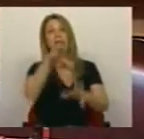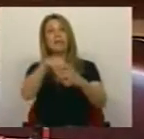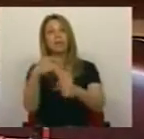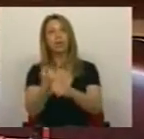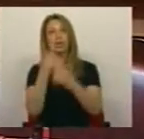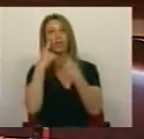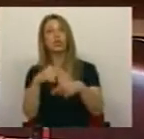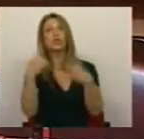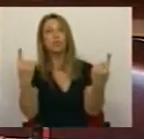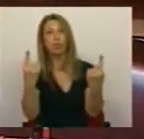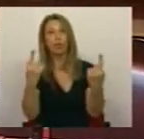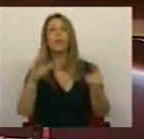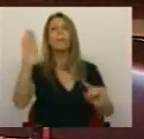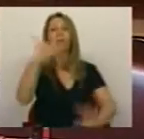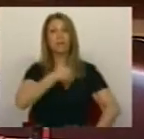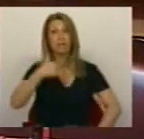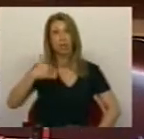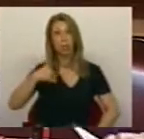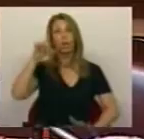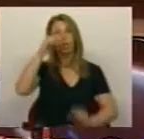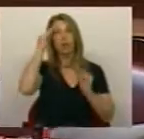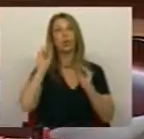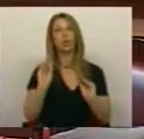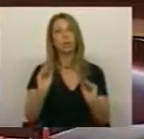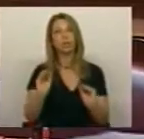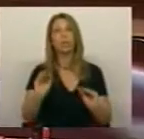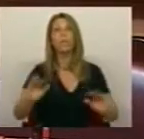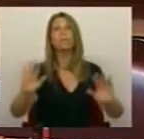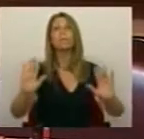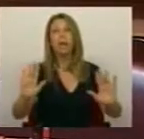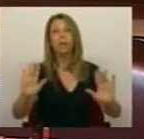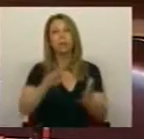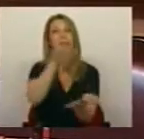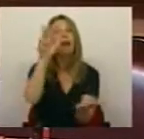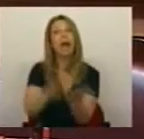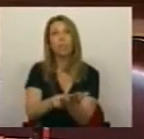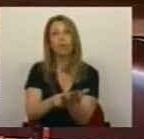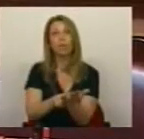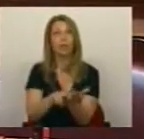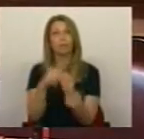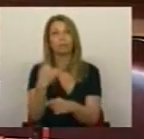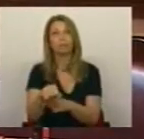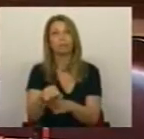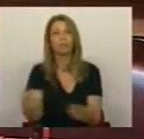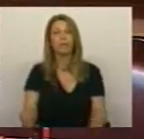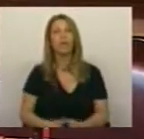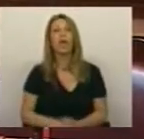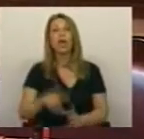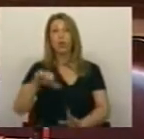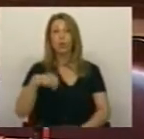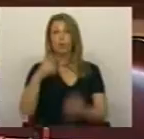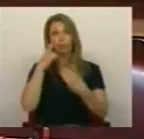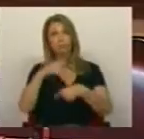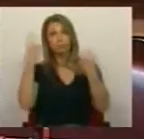públicos, sobretudo para a saúde e para a educação, mas não foi aprovada. Os Verdes manifestam, por outro